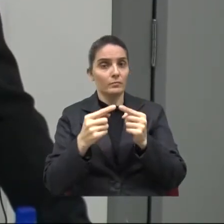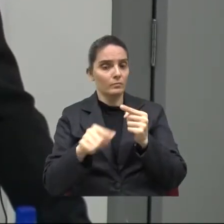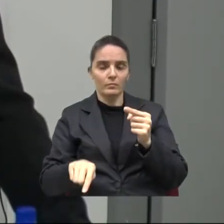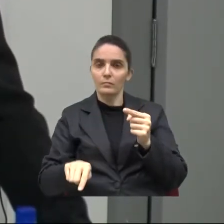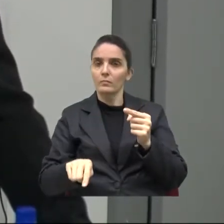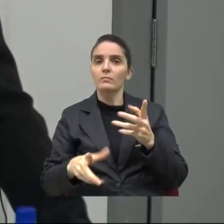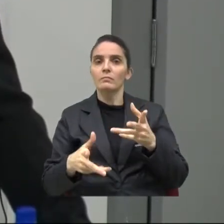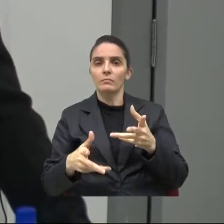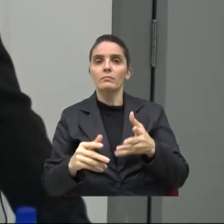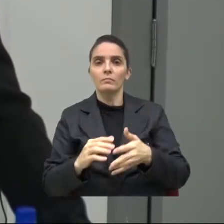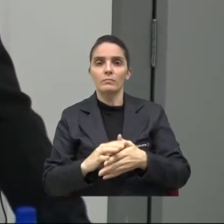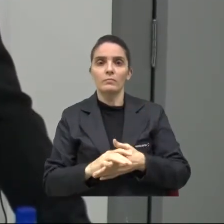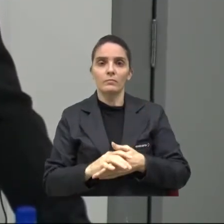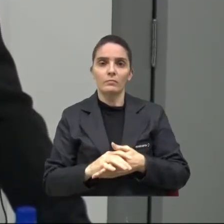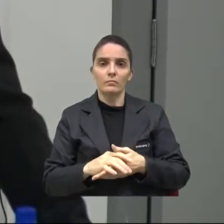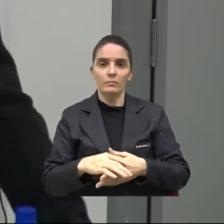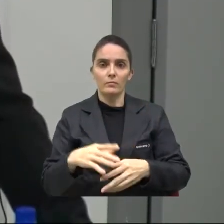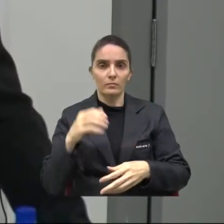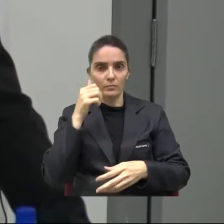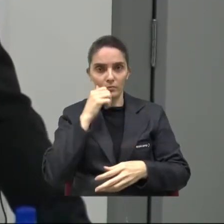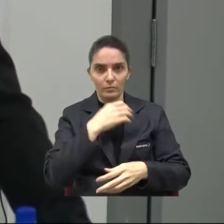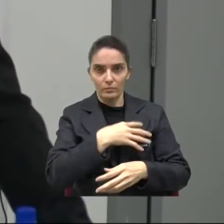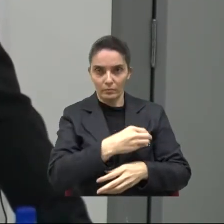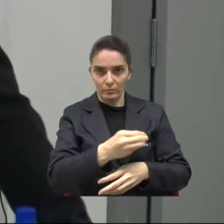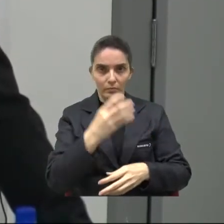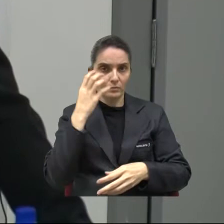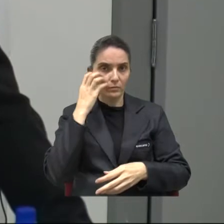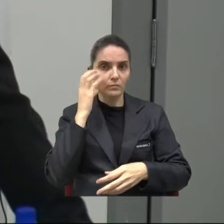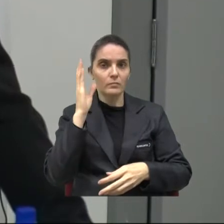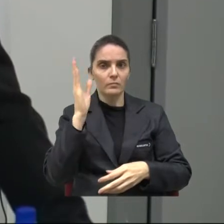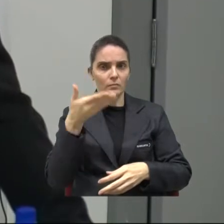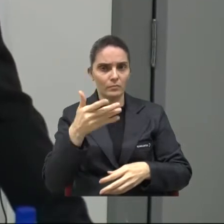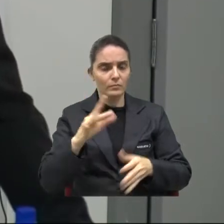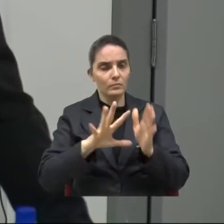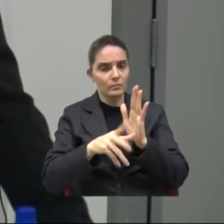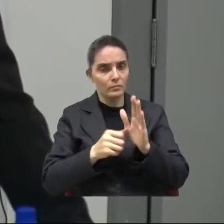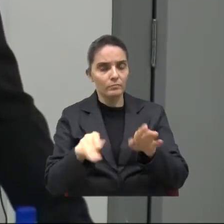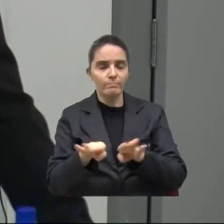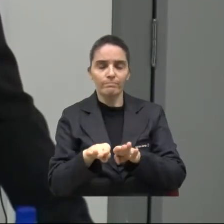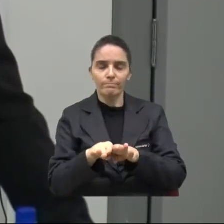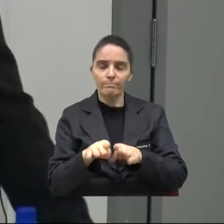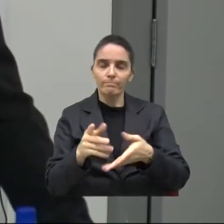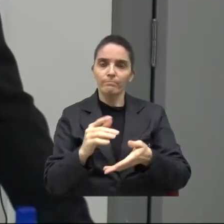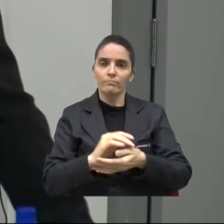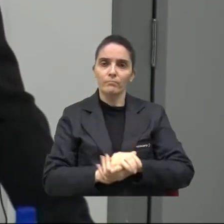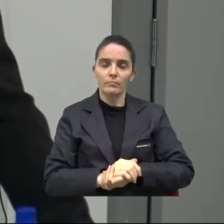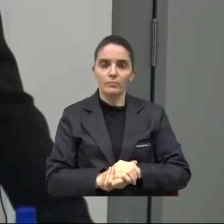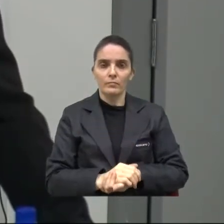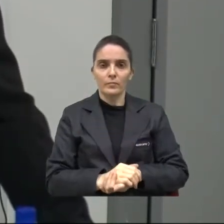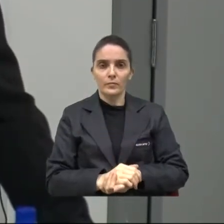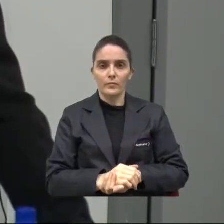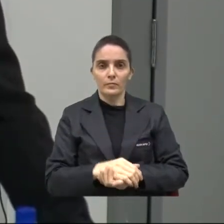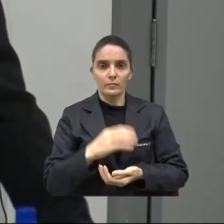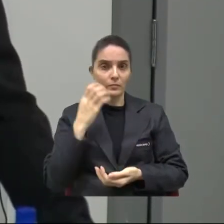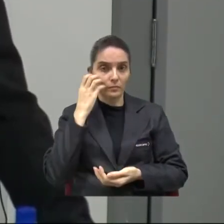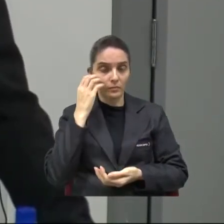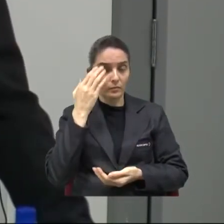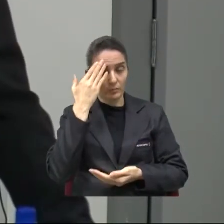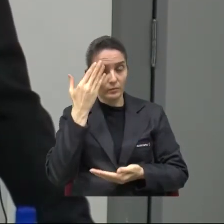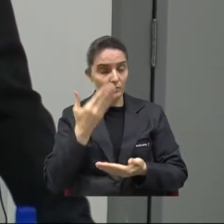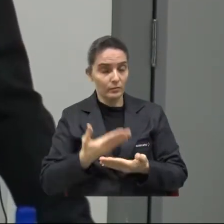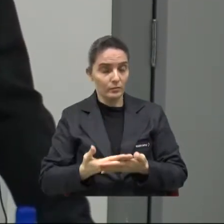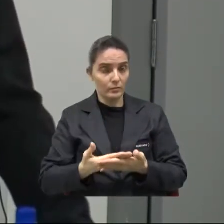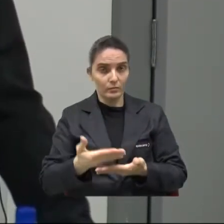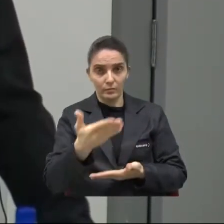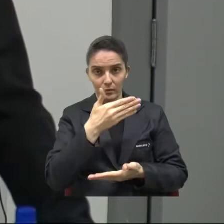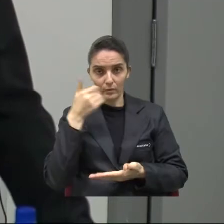furtos. A minha clínica já foi vítima 2, 3 vezes de furtos também naquele local. Então, eu acredito que a forma mais efetiva de